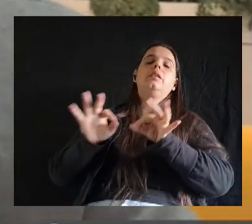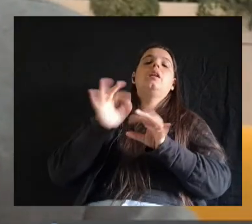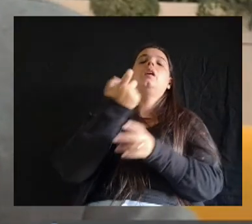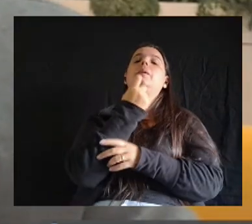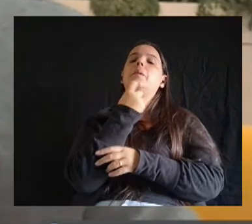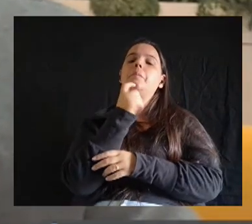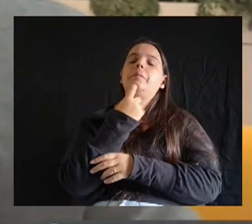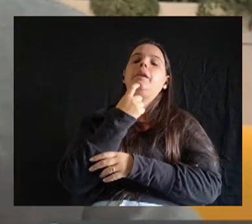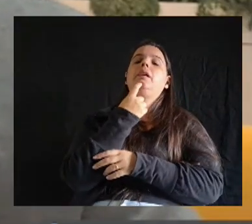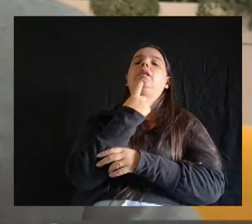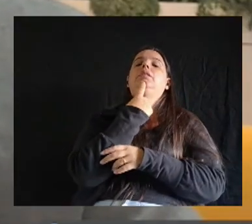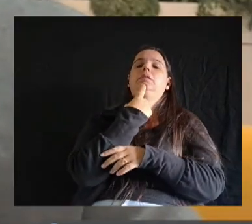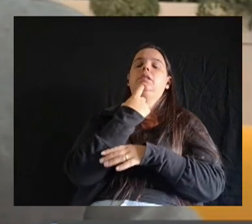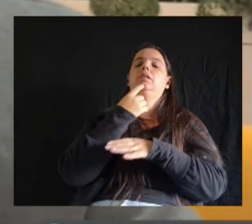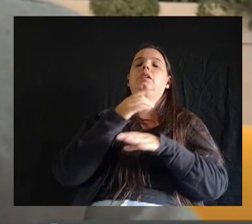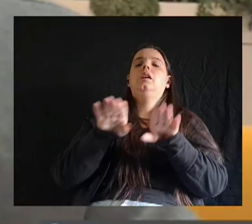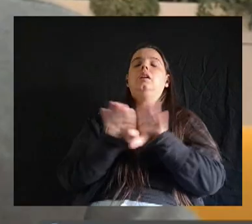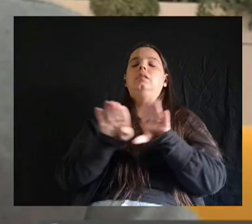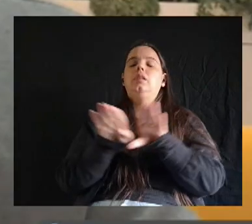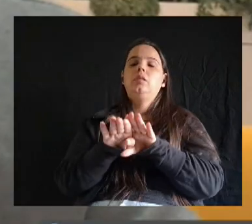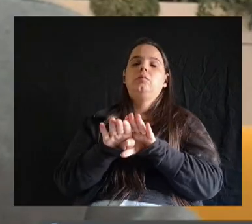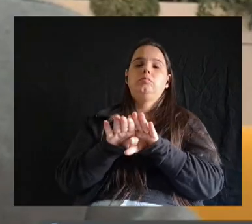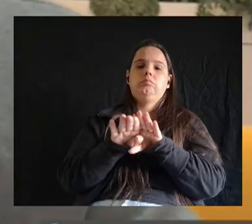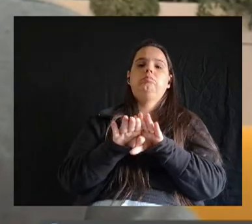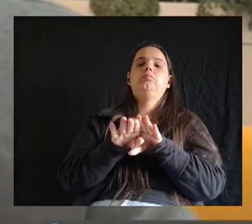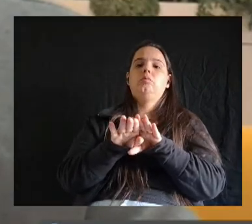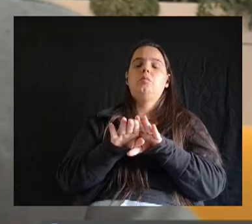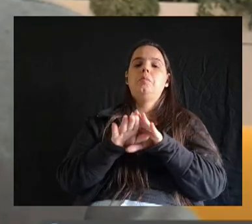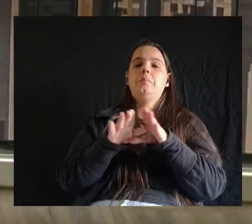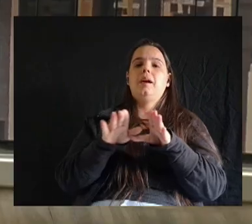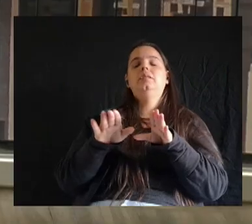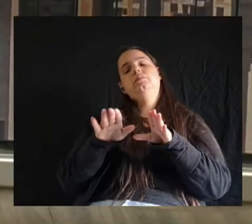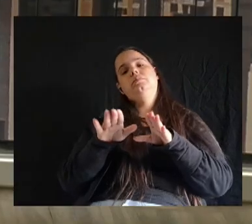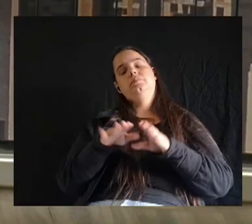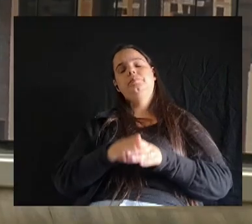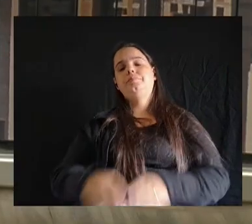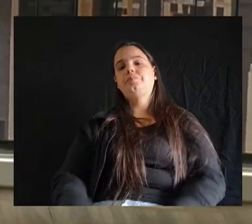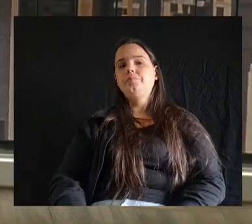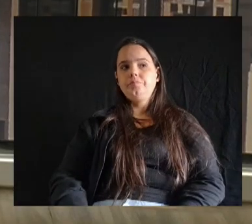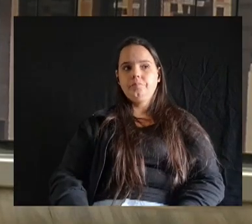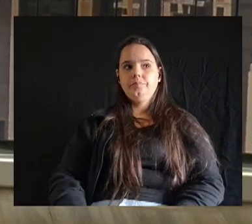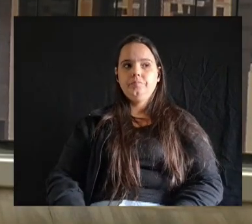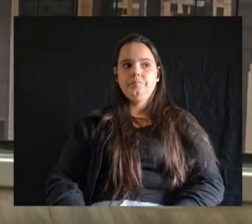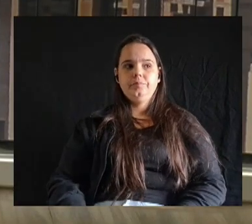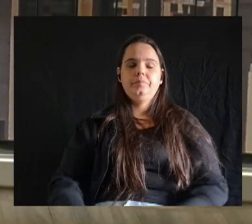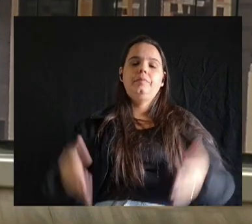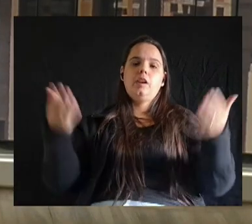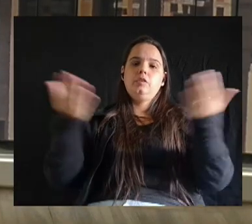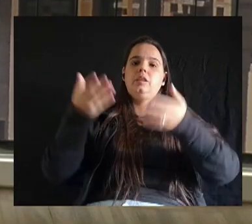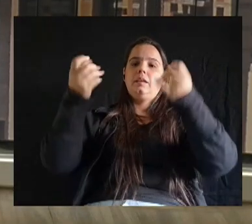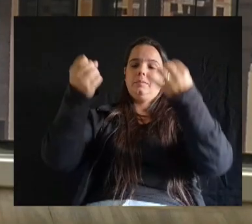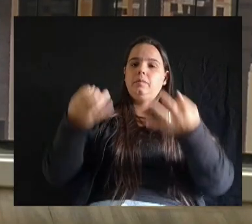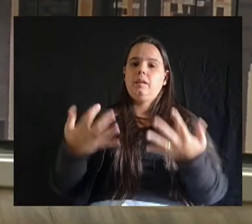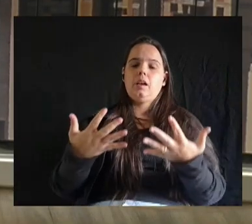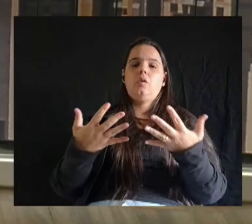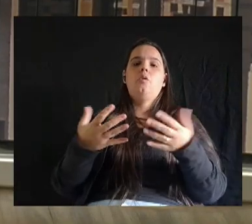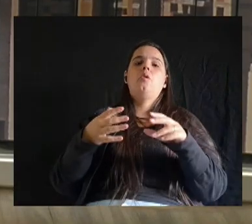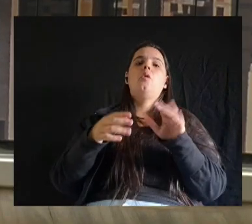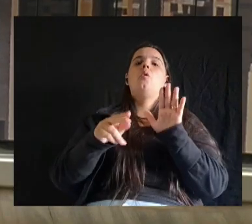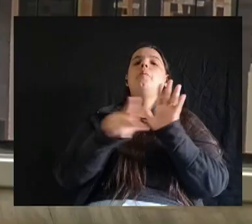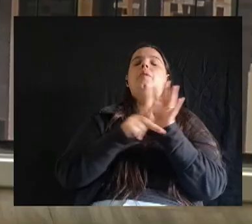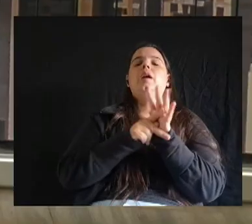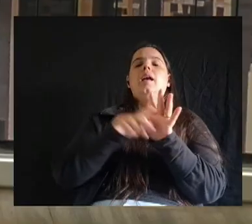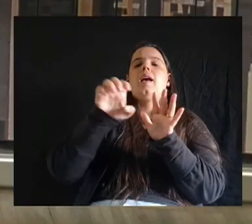vanguarda tecnológica com impacto global. E falando já especificamente sobre o projeto ECOS, como que surgiu a ideia